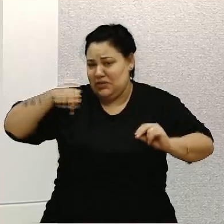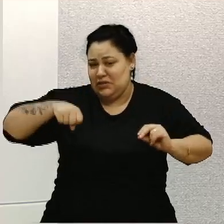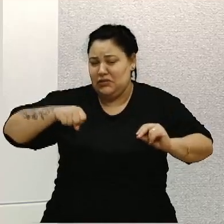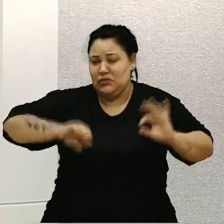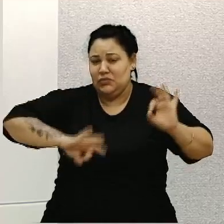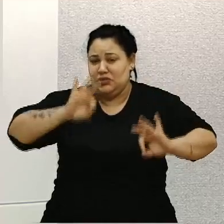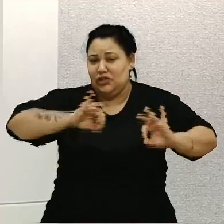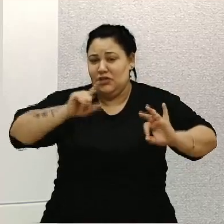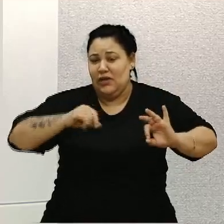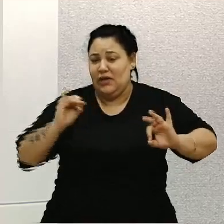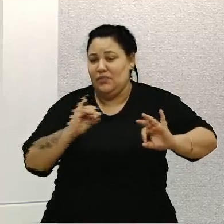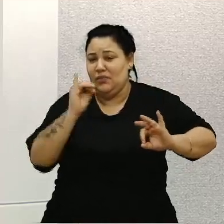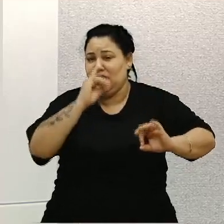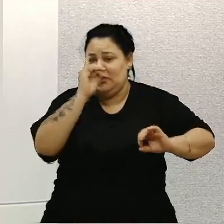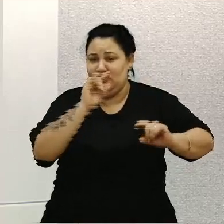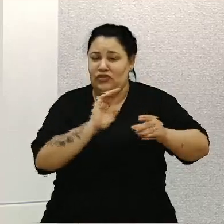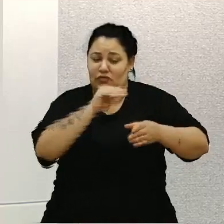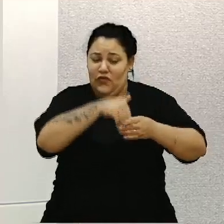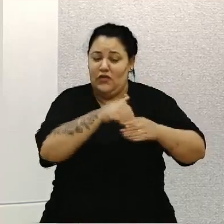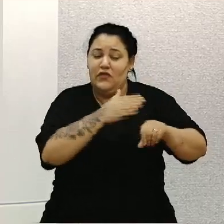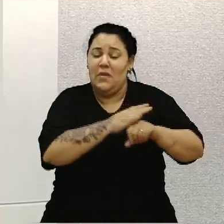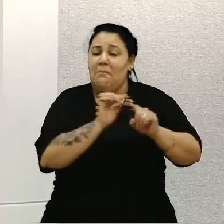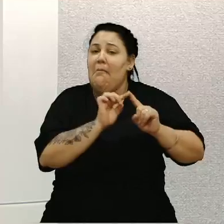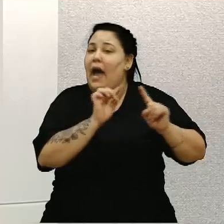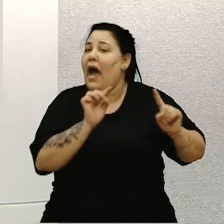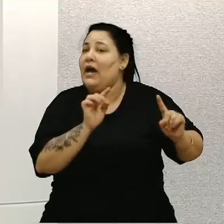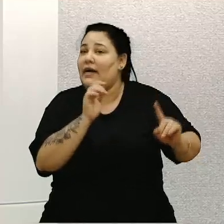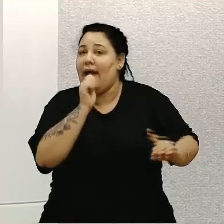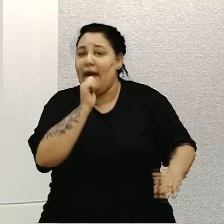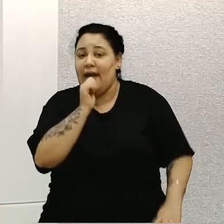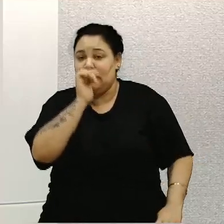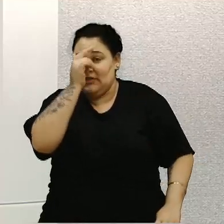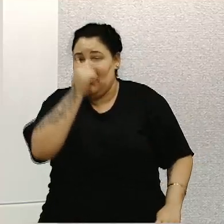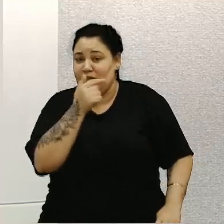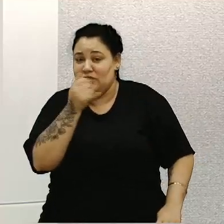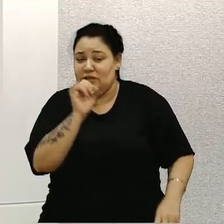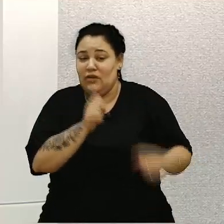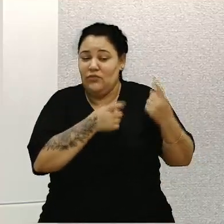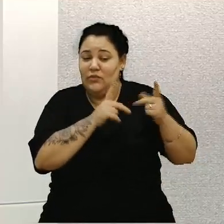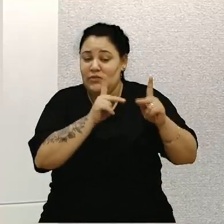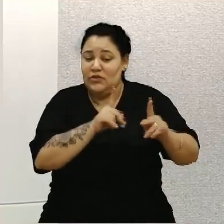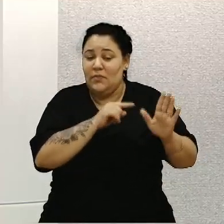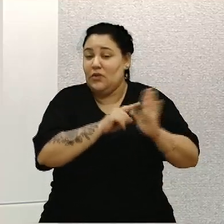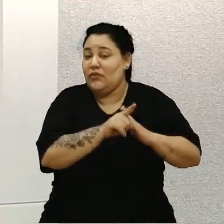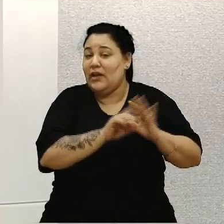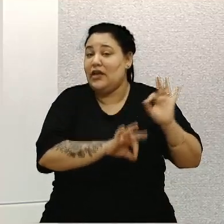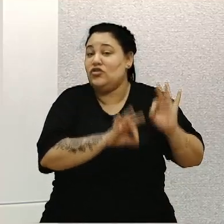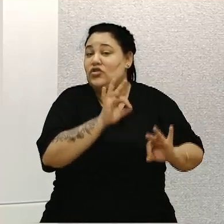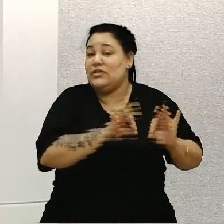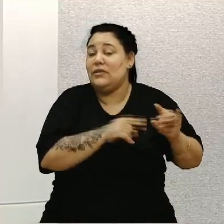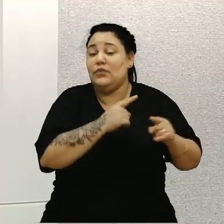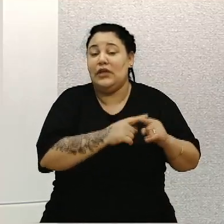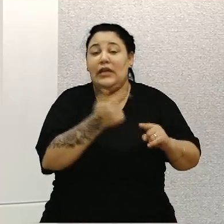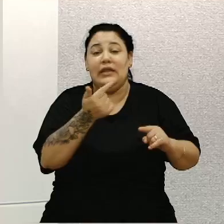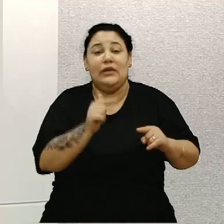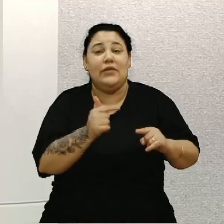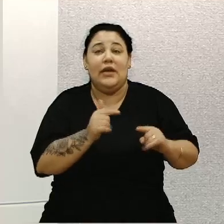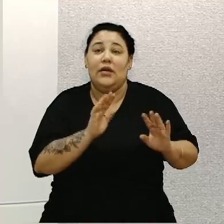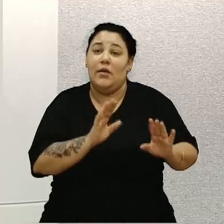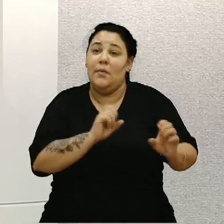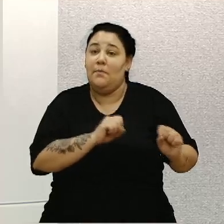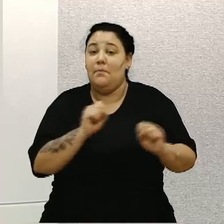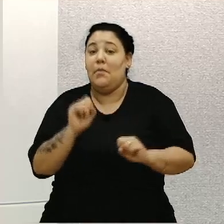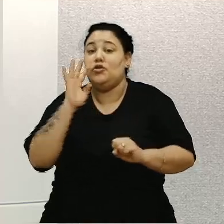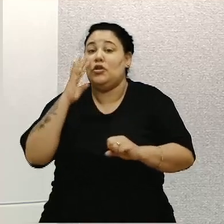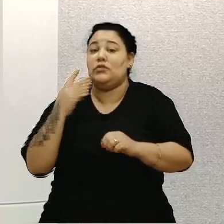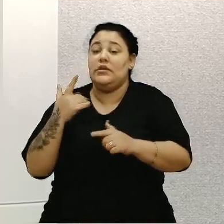a favor. Mas ainda acho que se alguém questionar esse projeto na justiça por não ter, pode dar problema